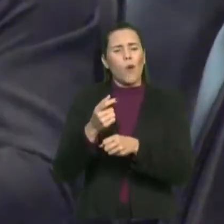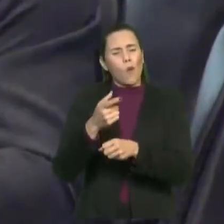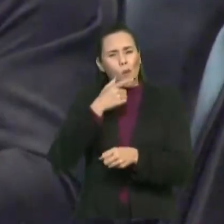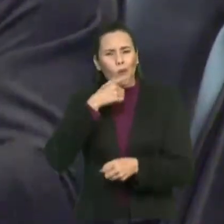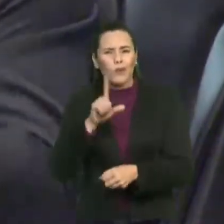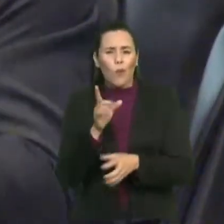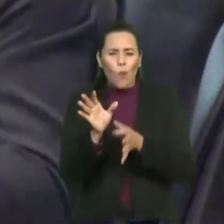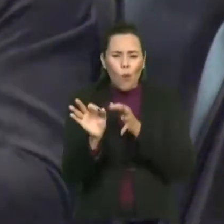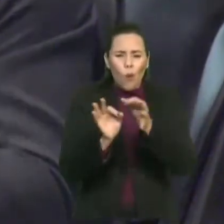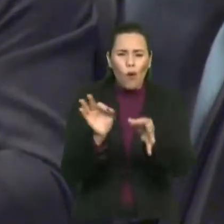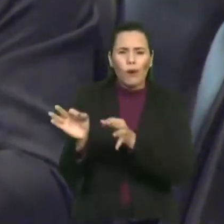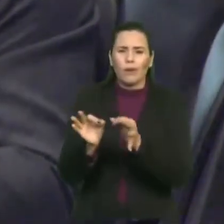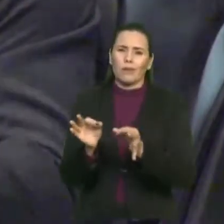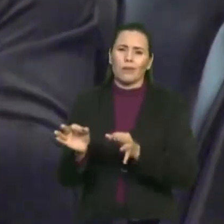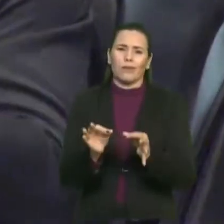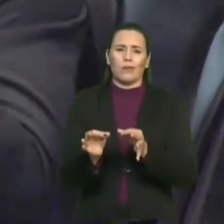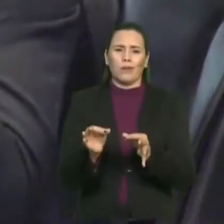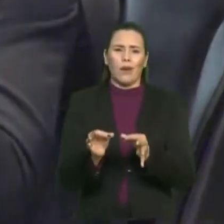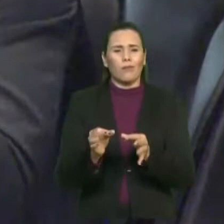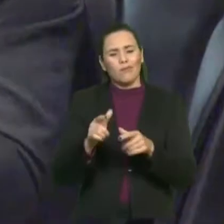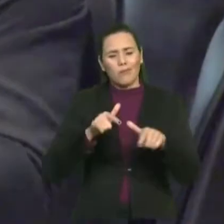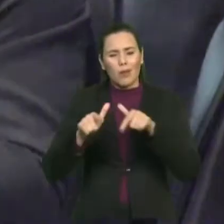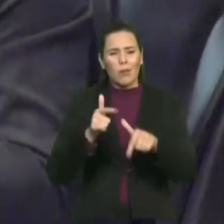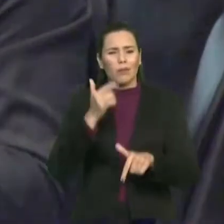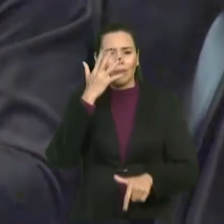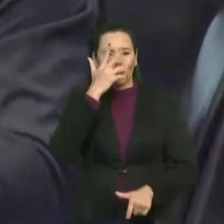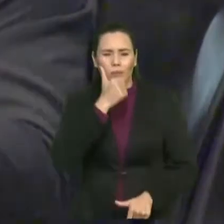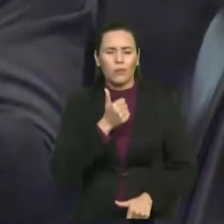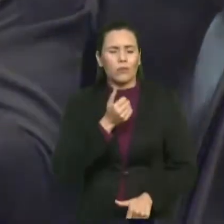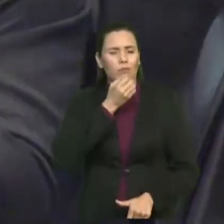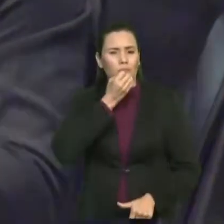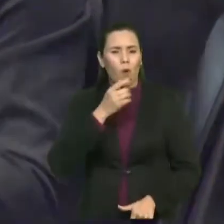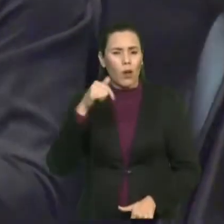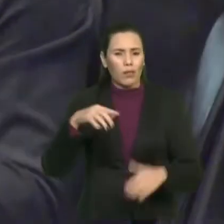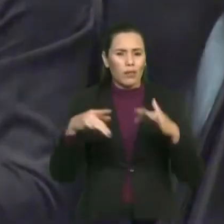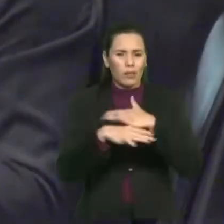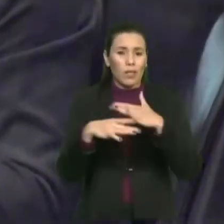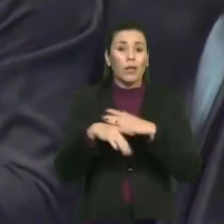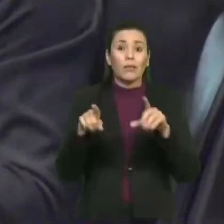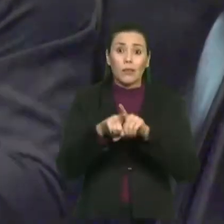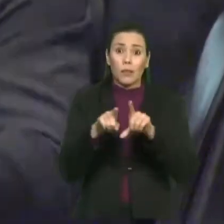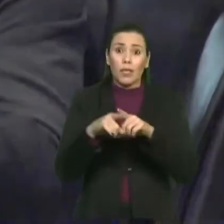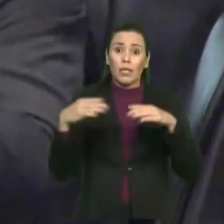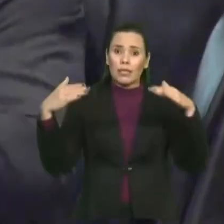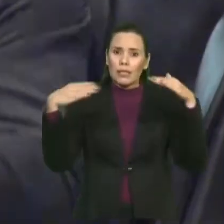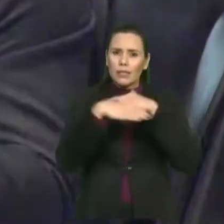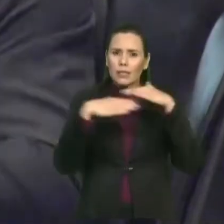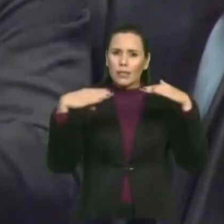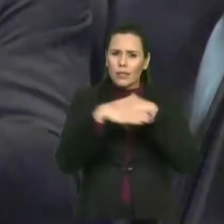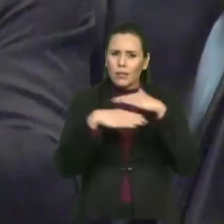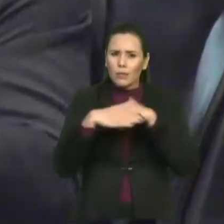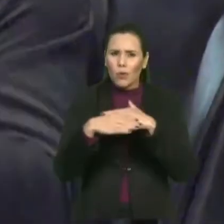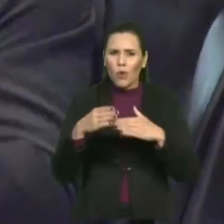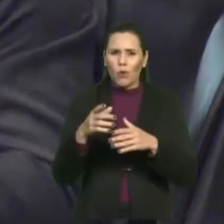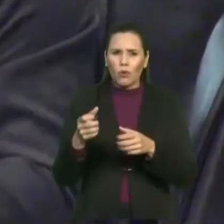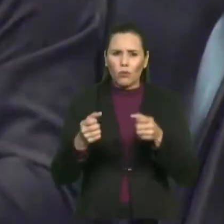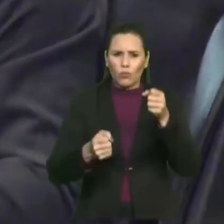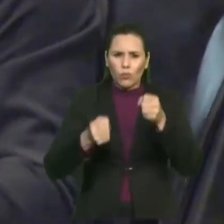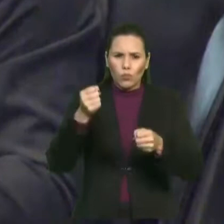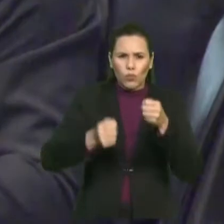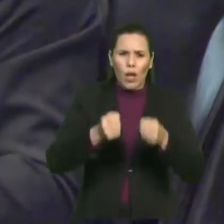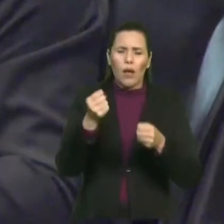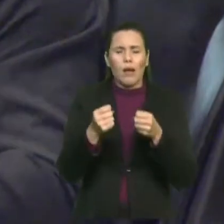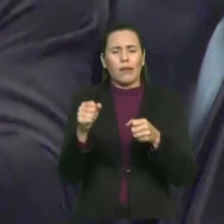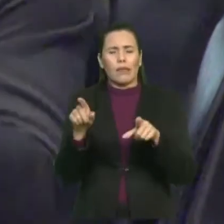maior pela cidade, né? A questão do sistema público de transporte, que foi fundamental uma licitação que estava aí há 10, 15, 20 anos